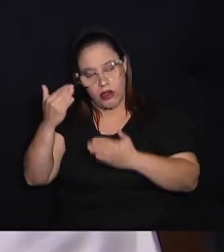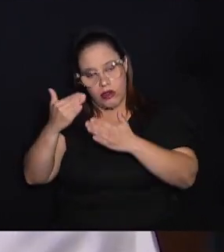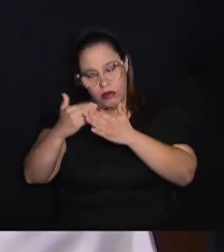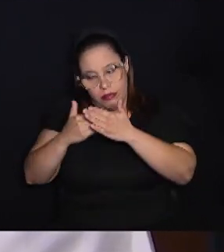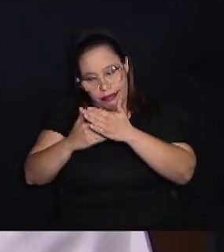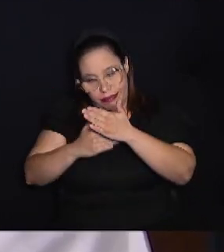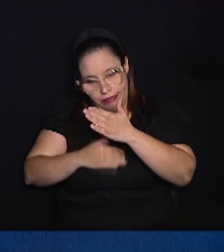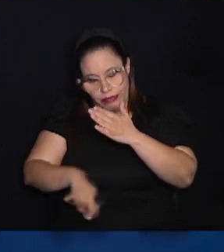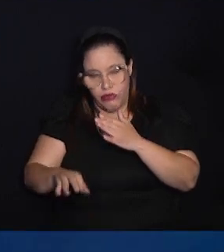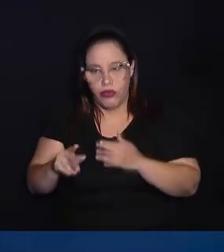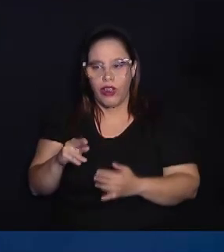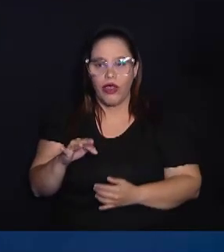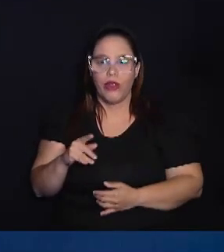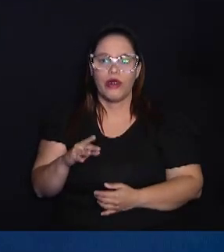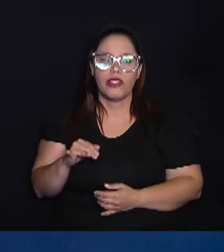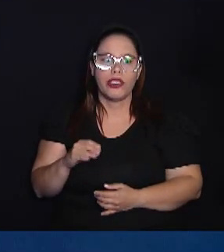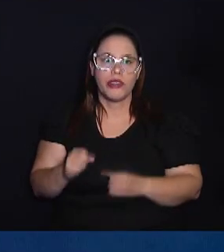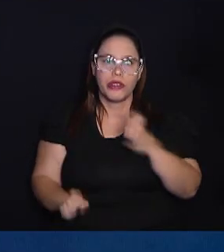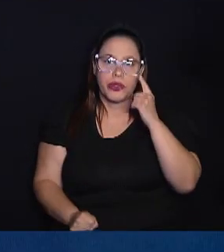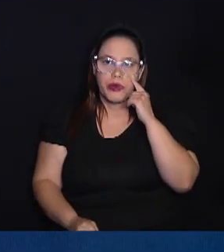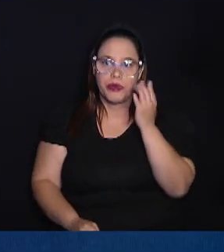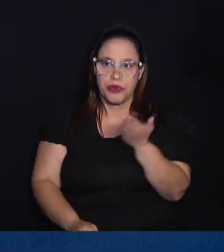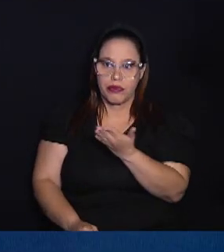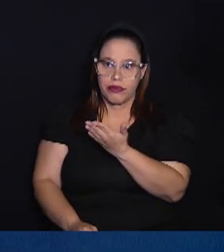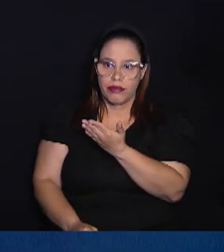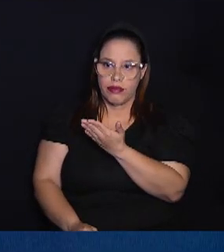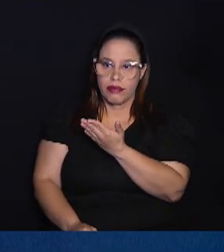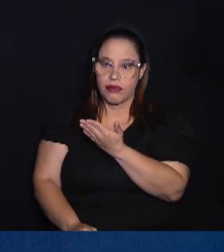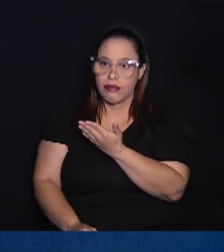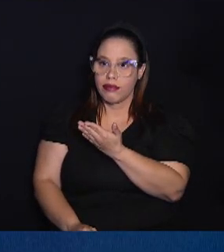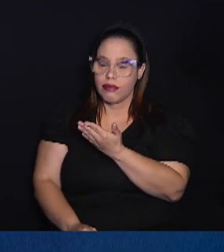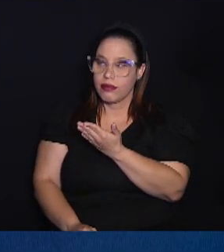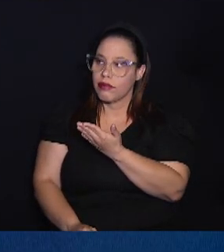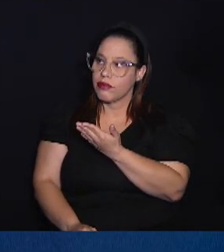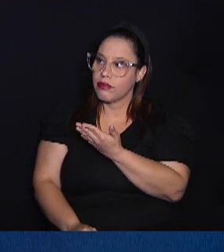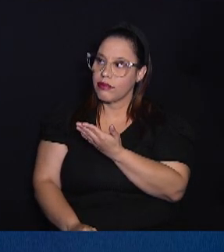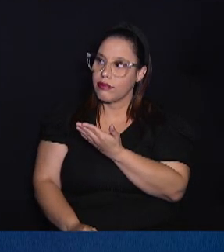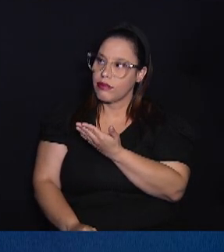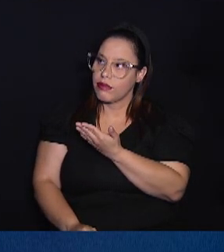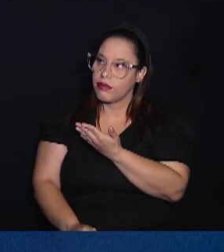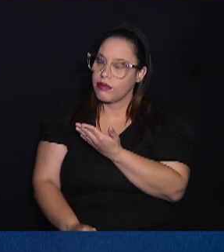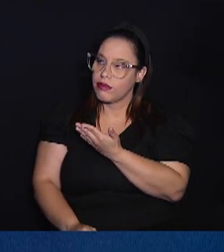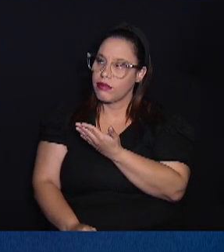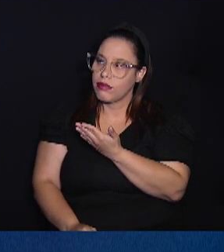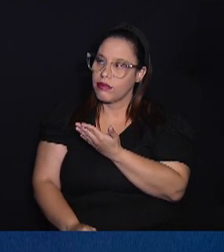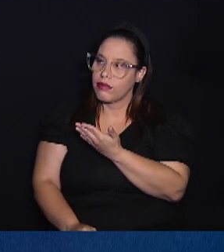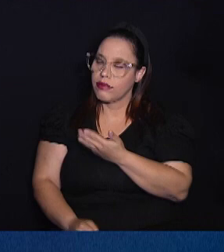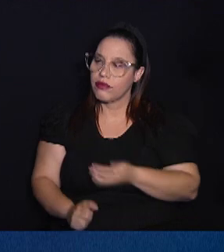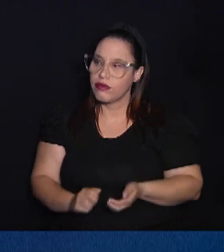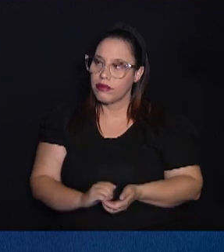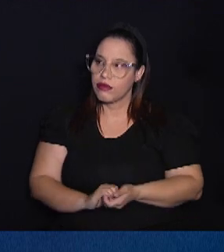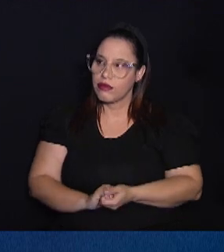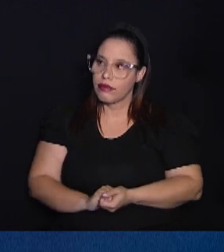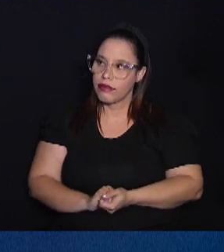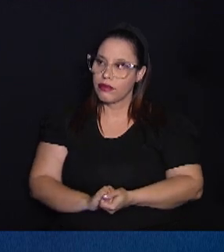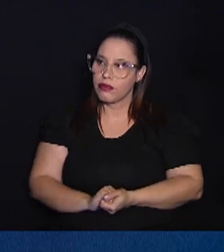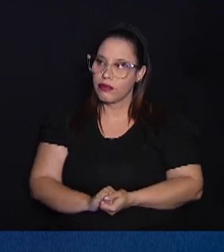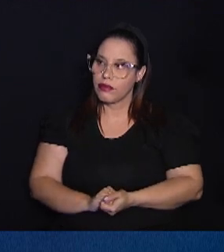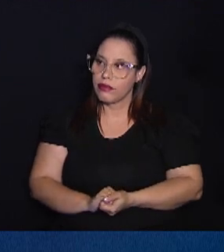esse fator de risco. O câncer de cabeça e pescoço pode acometer a boca, a língua, o palato mole e